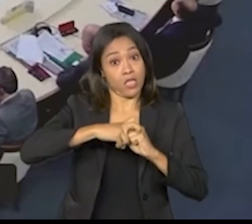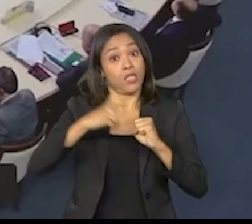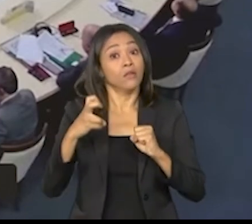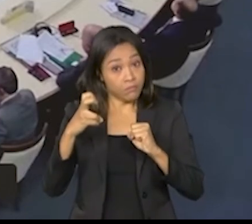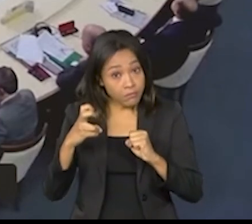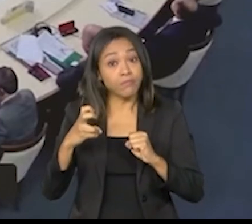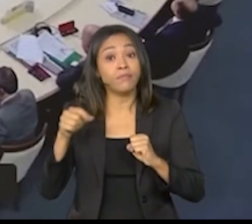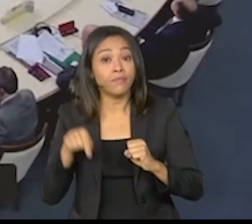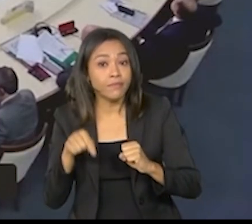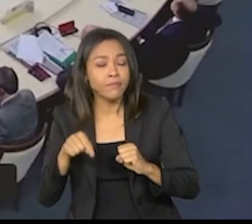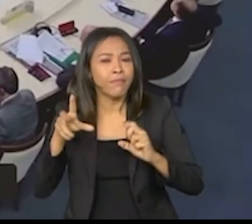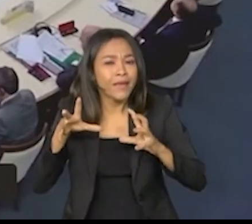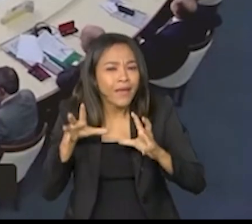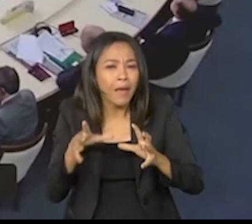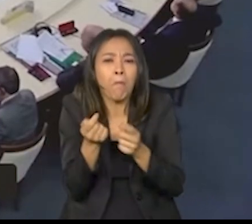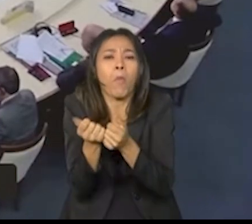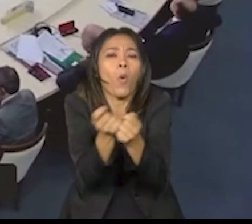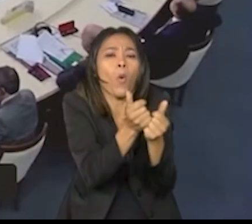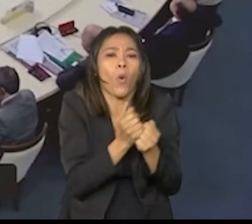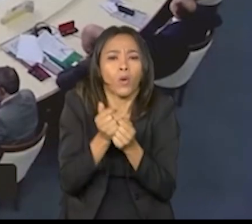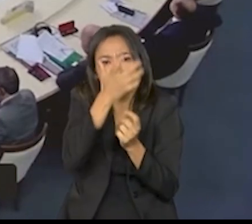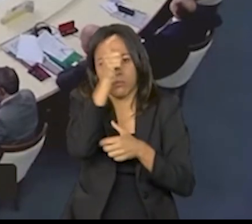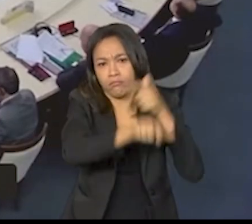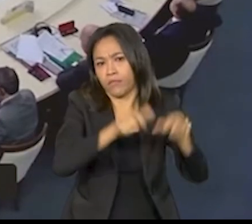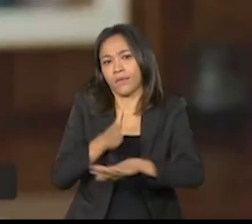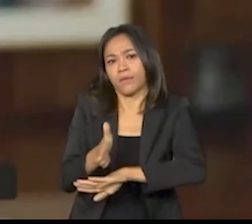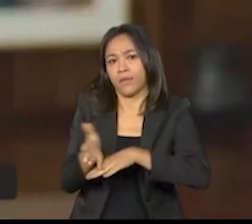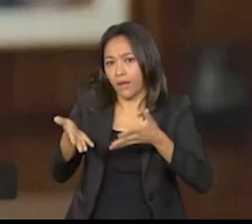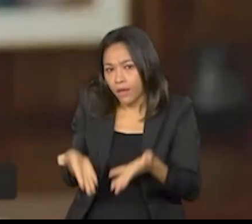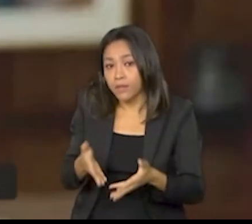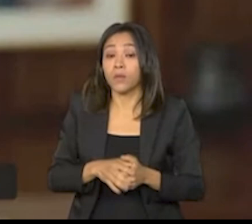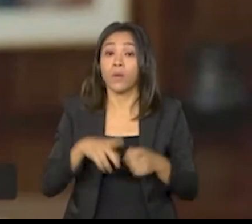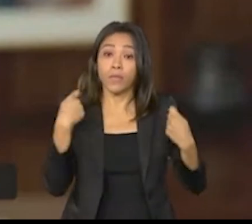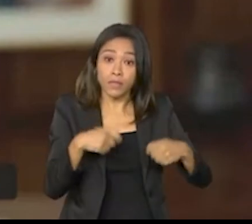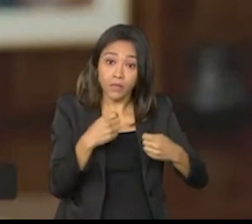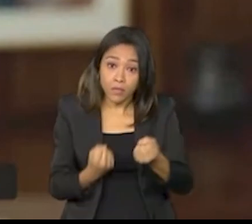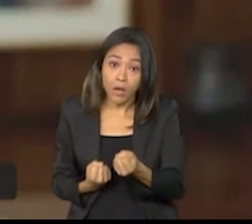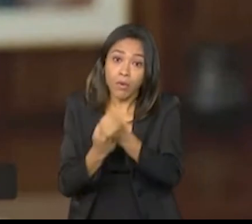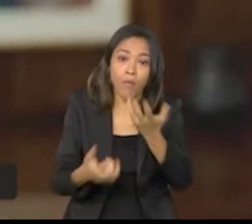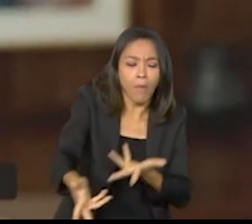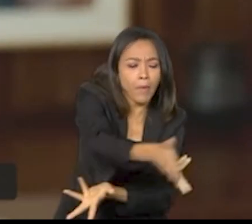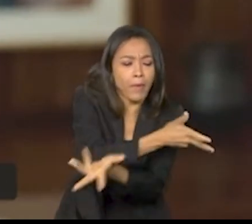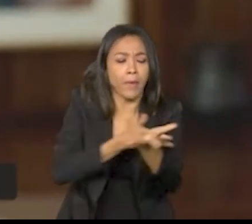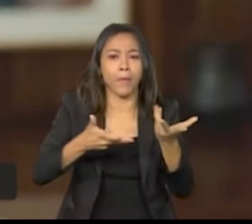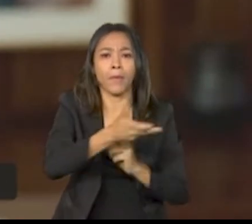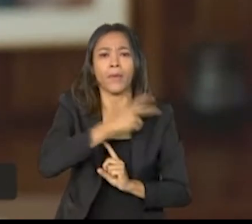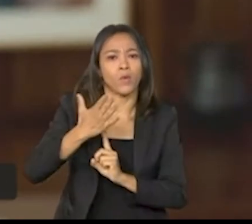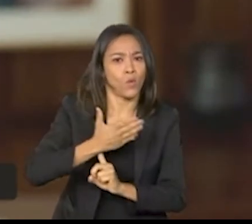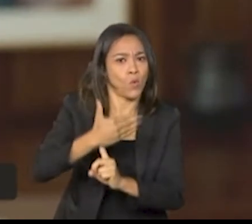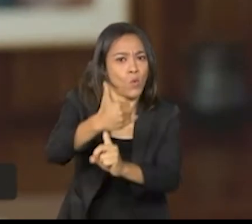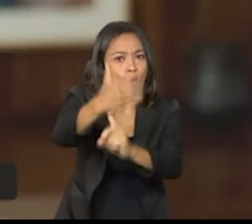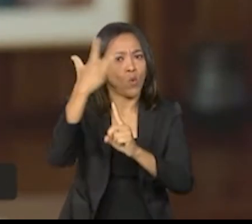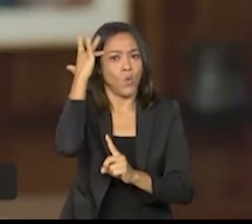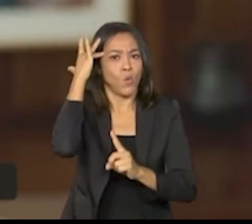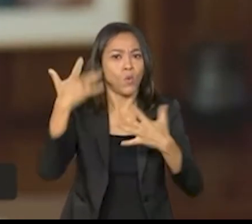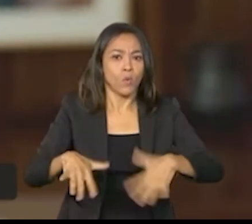para tornar-se privilégio de poucos precisamos fortalecer nossas capacidad tecnológicas e favorecer a adoção